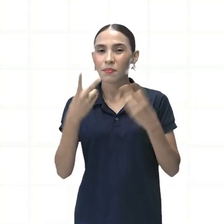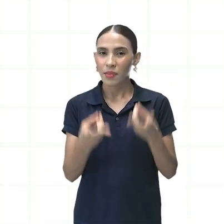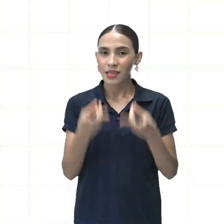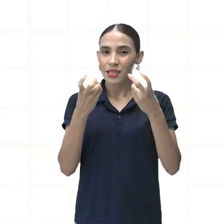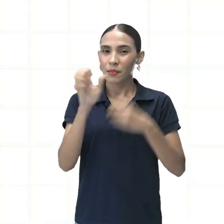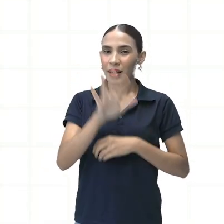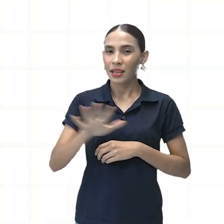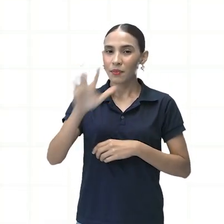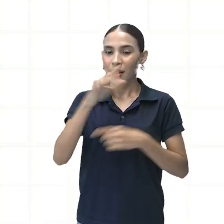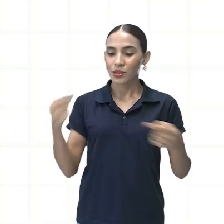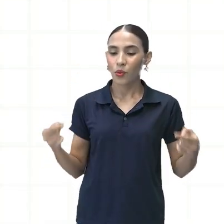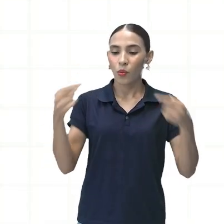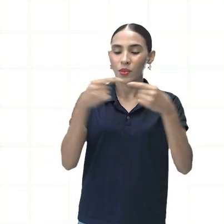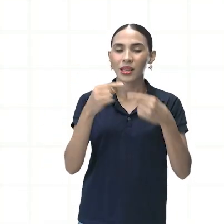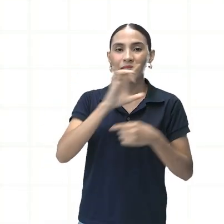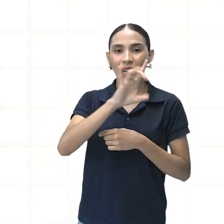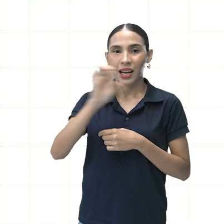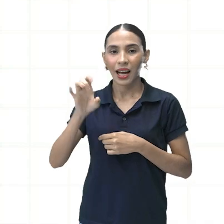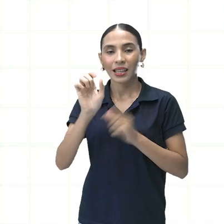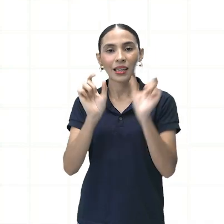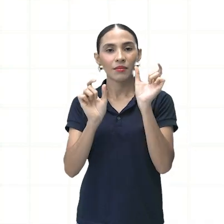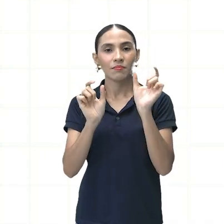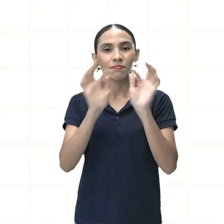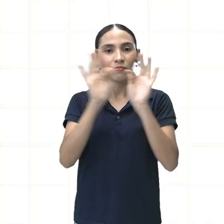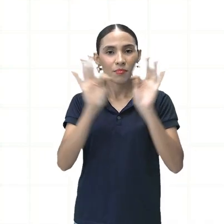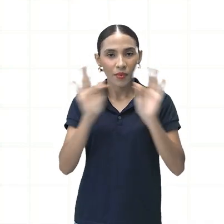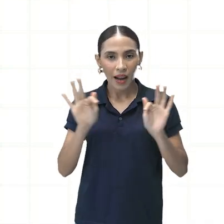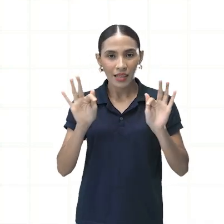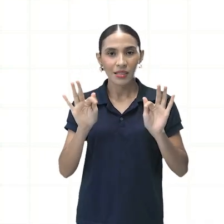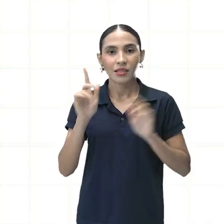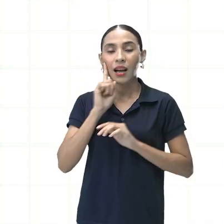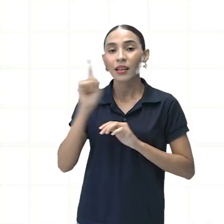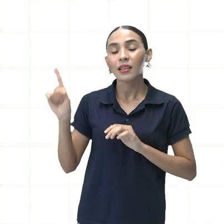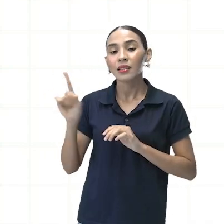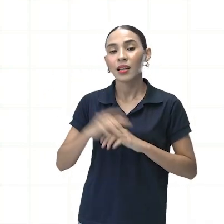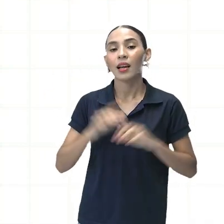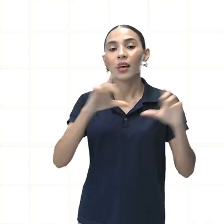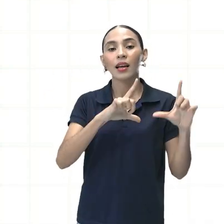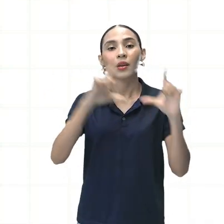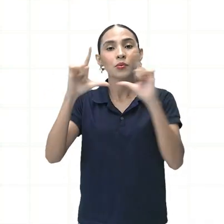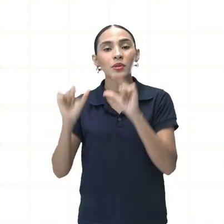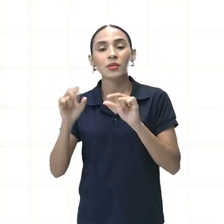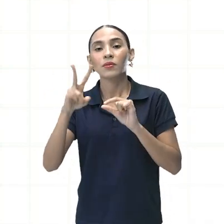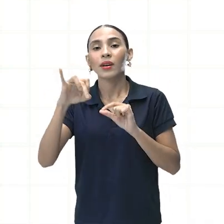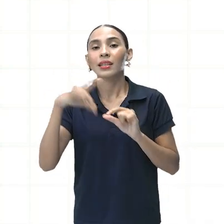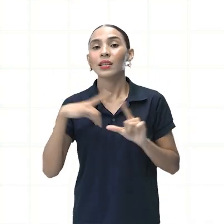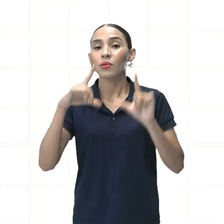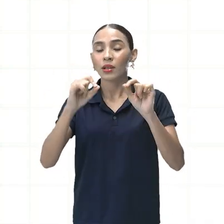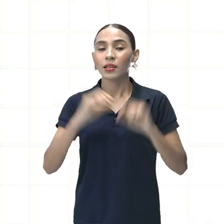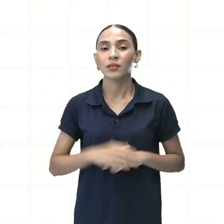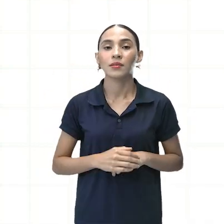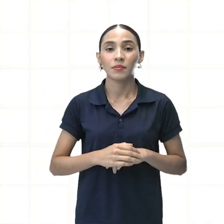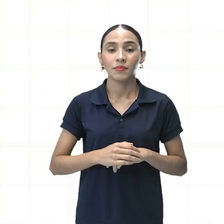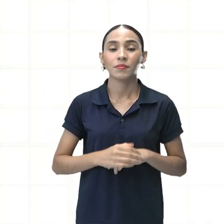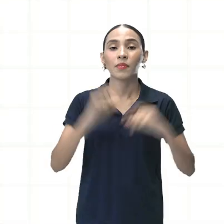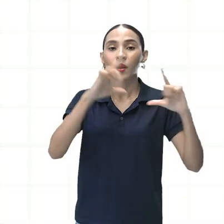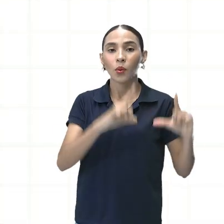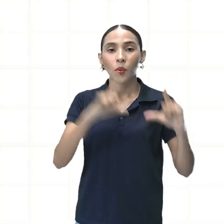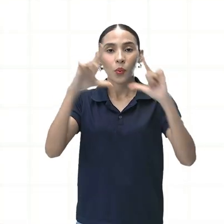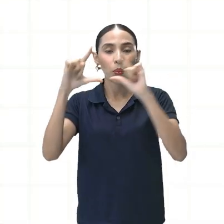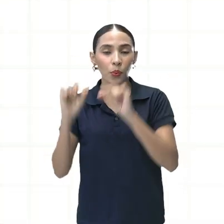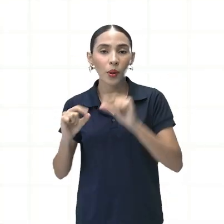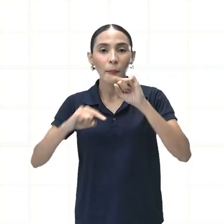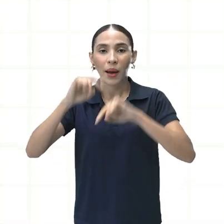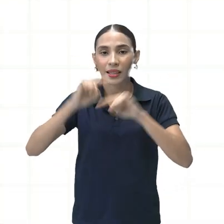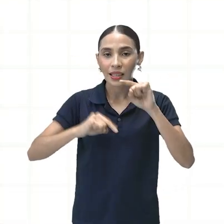imagens associadas a cada um desses termos. O reduzir envolve minimizar o uso de